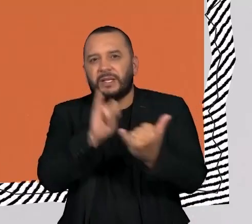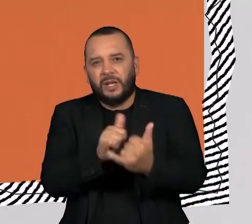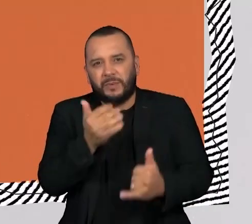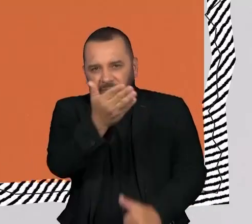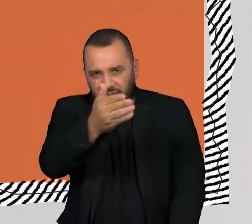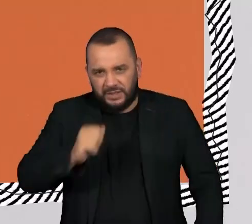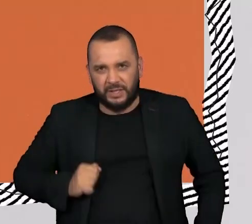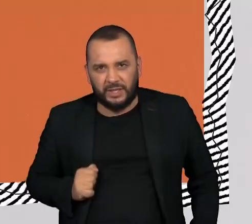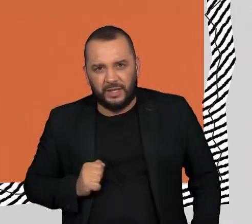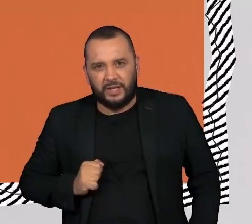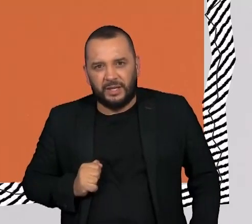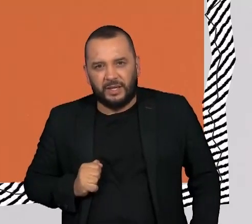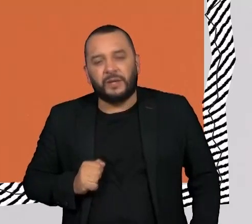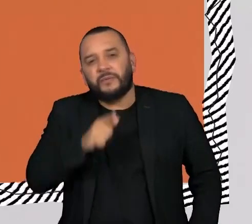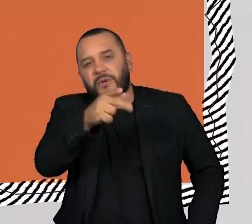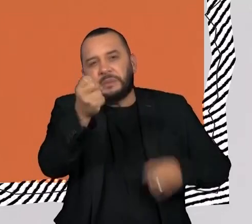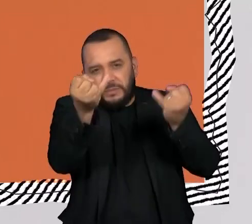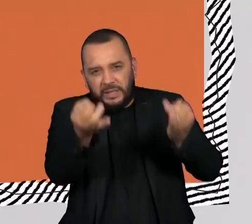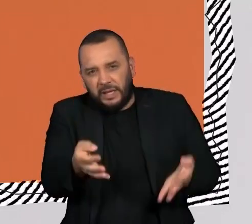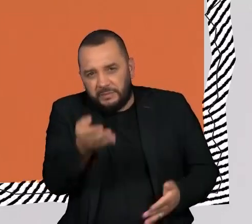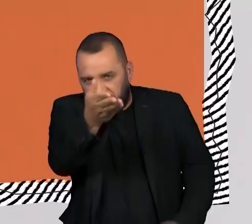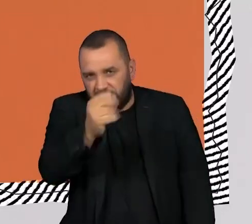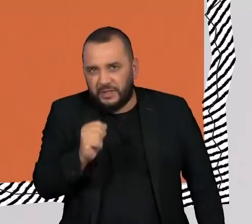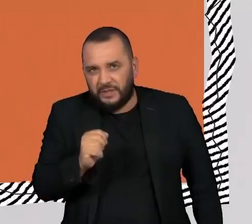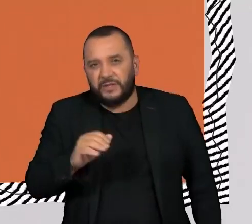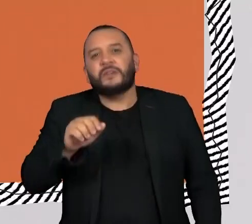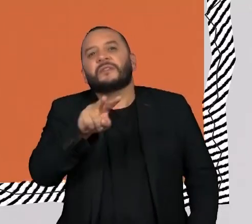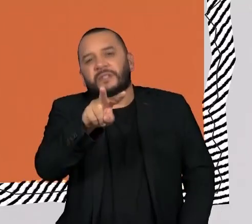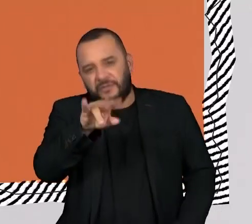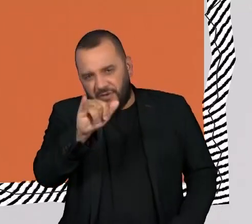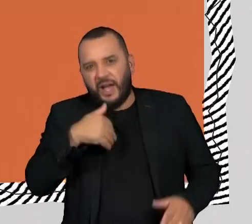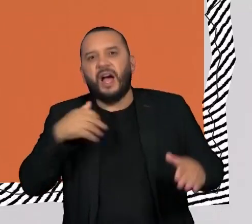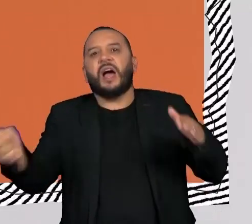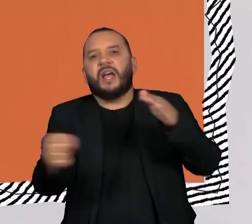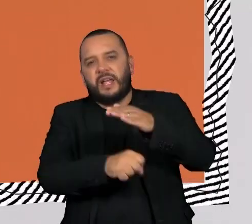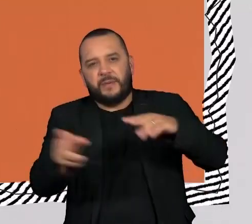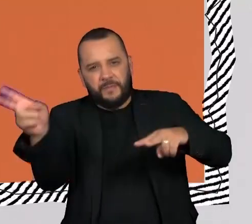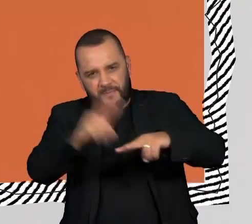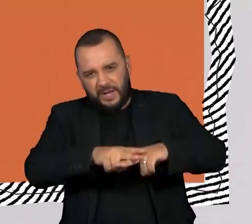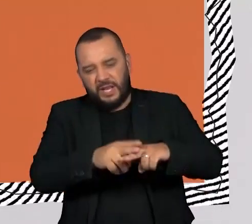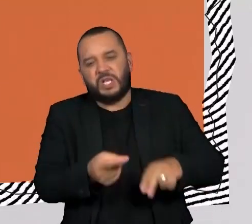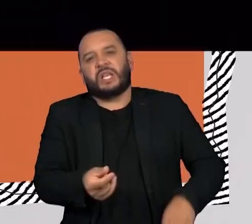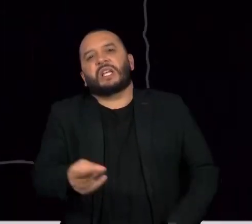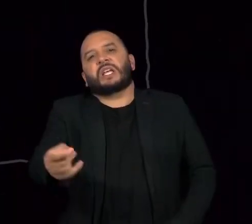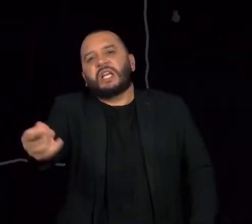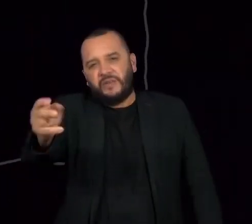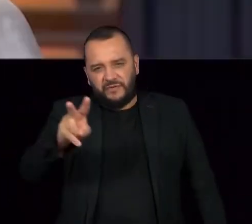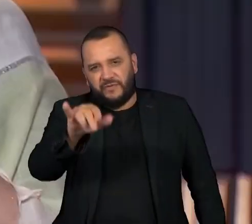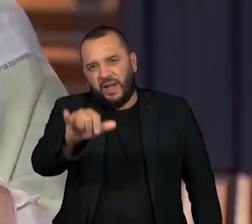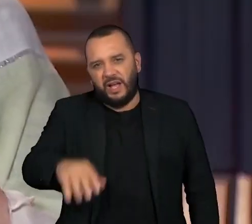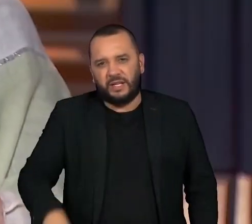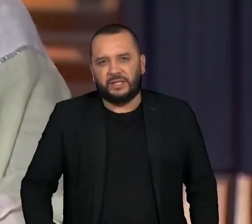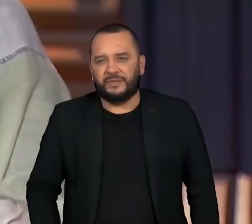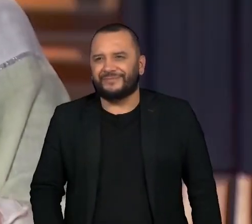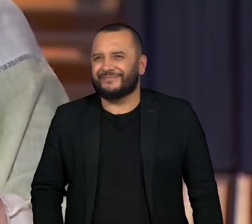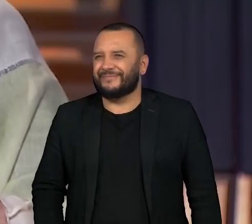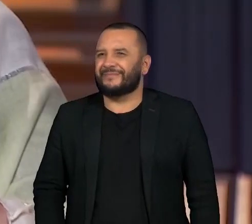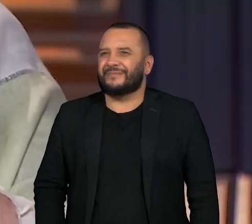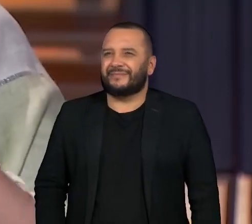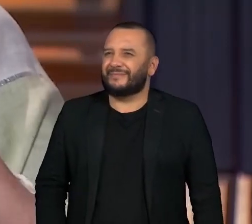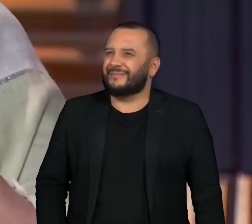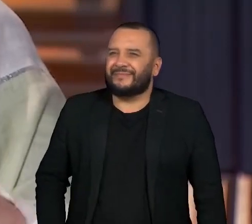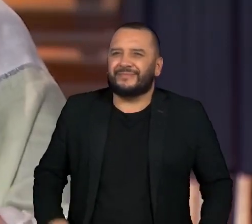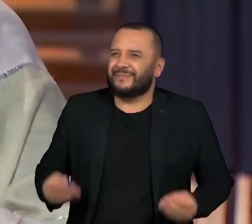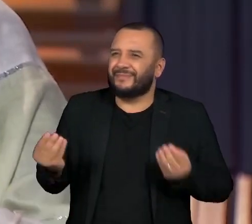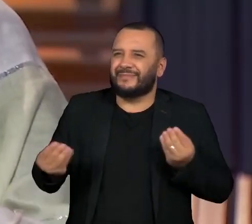eu vou te dizer uma coisa você vai apodrecer na cadeia isso é um